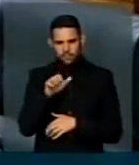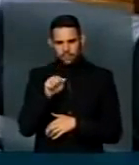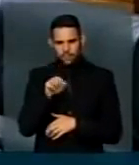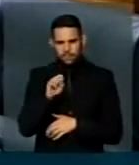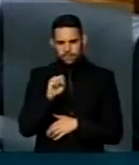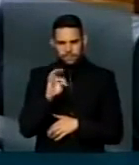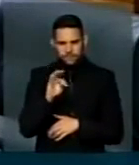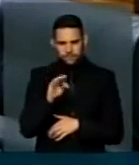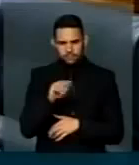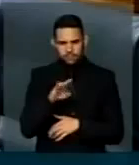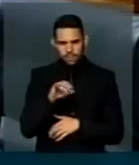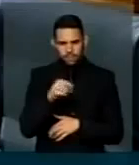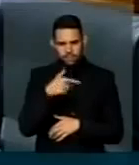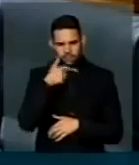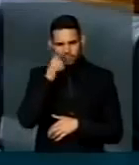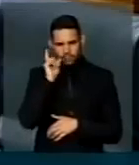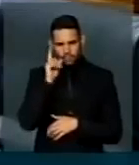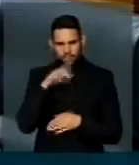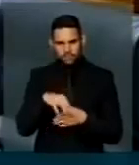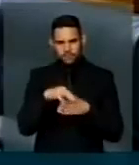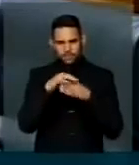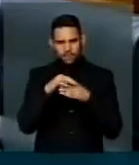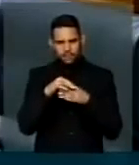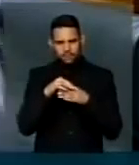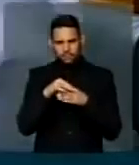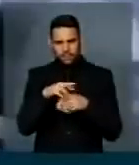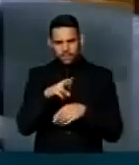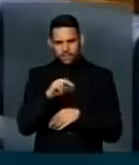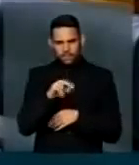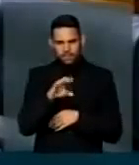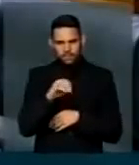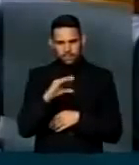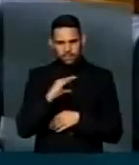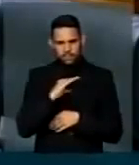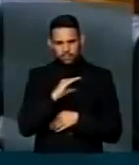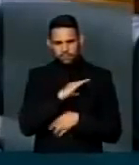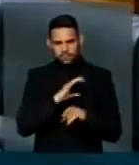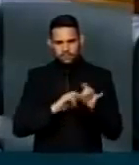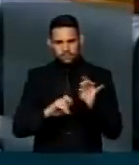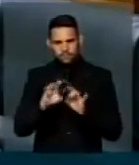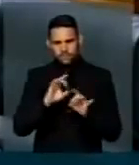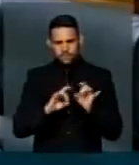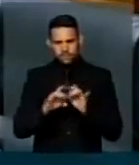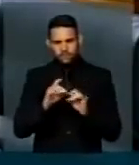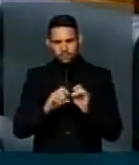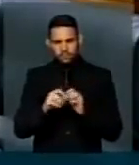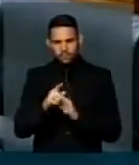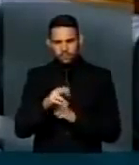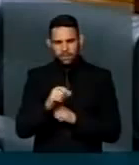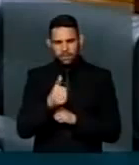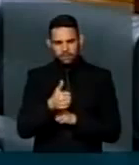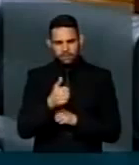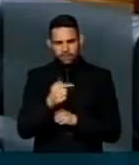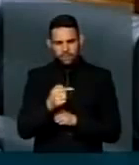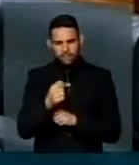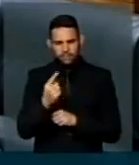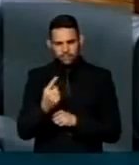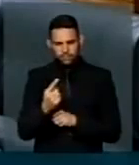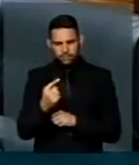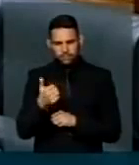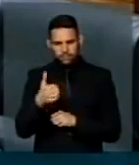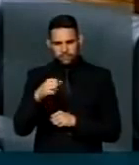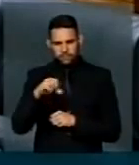Laerte Bessa, que ontem foi indicado para a relatoria da Comissão Especial da PEC 171